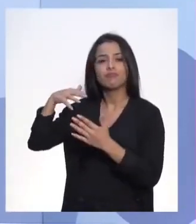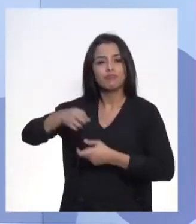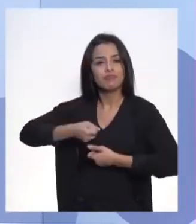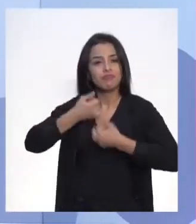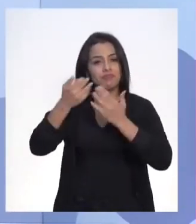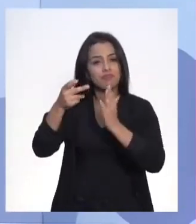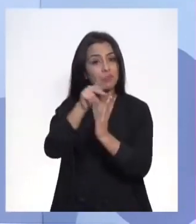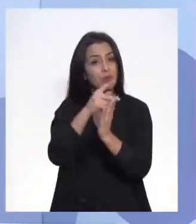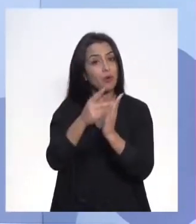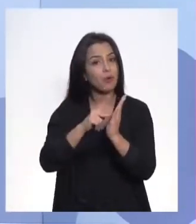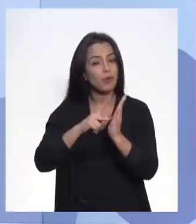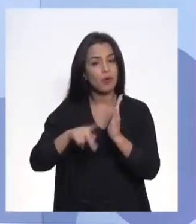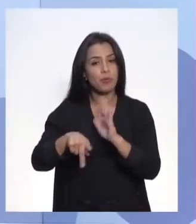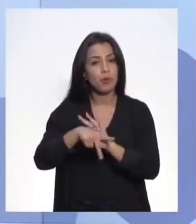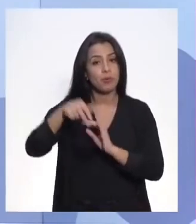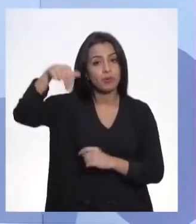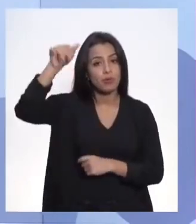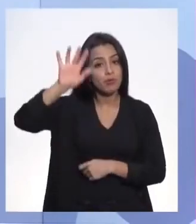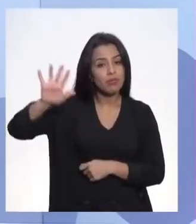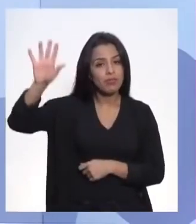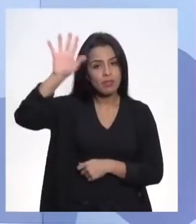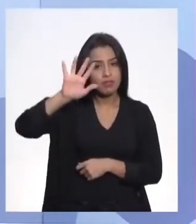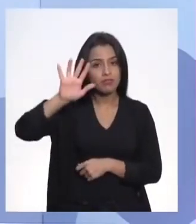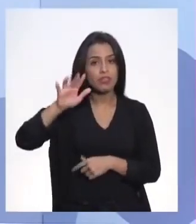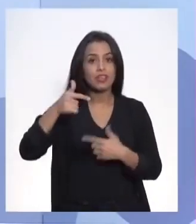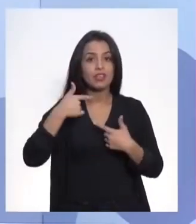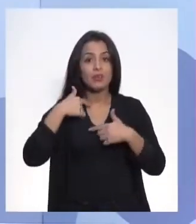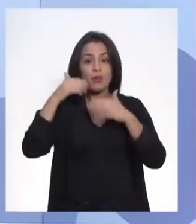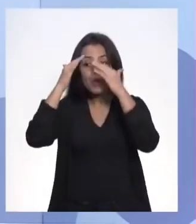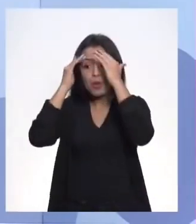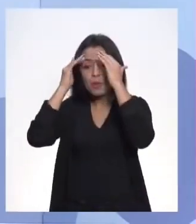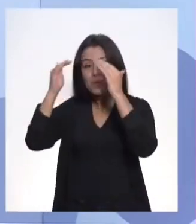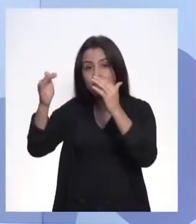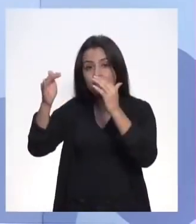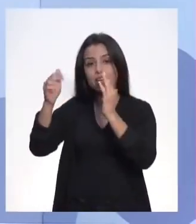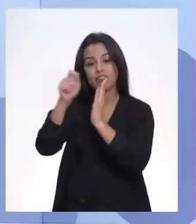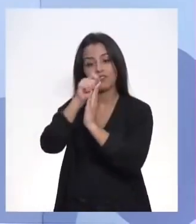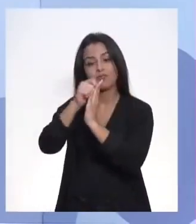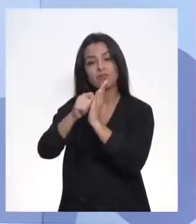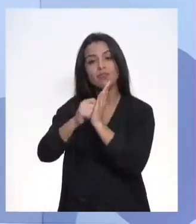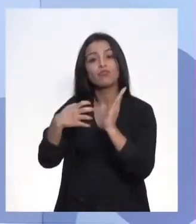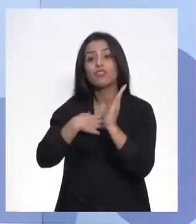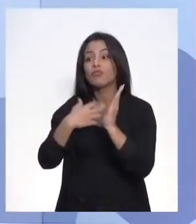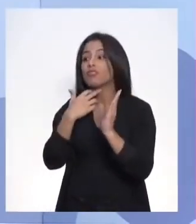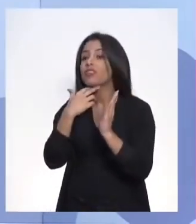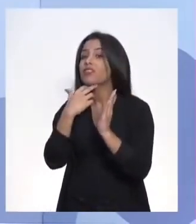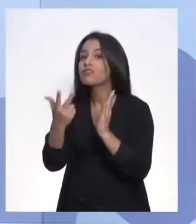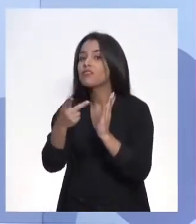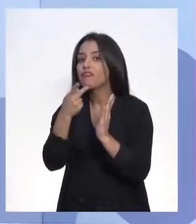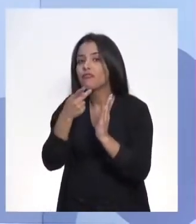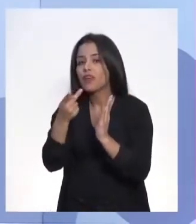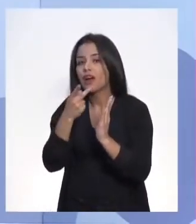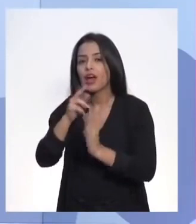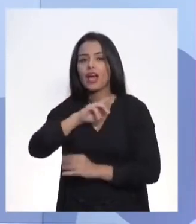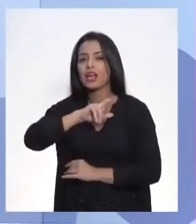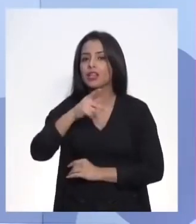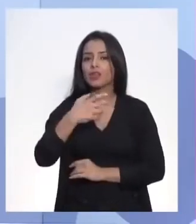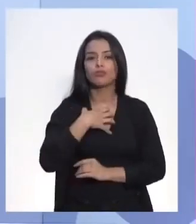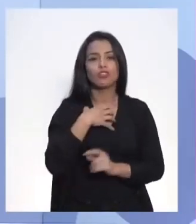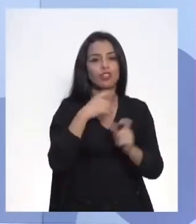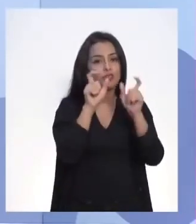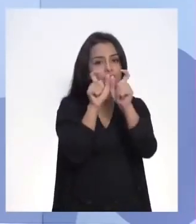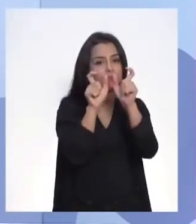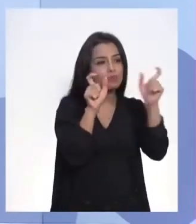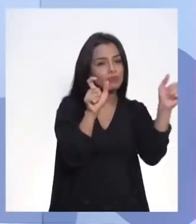observar a escrita, ele obedece à linguagem falada. Ele não obedece à norma ortográfica. A Ele norma padrão, né? isso, ele